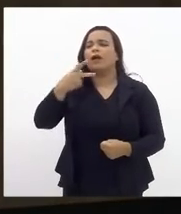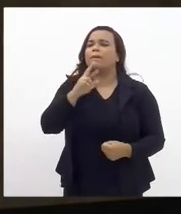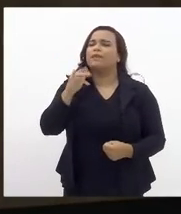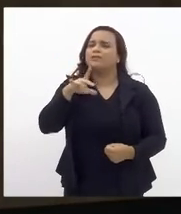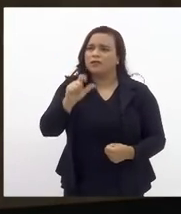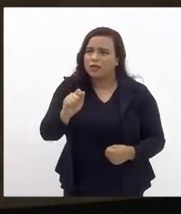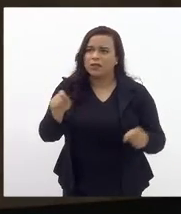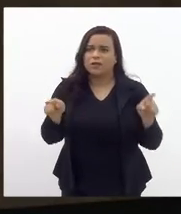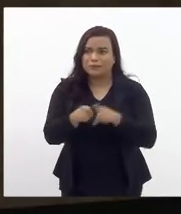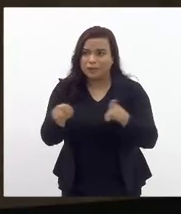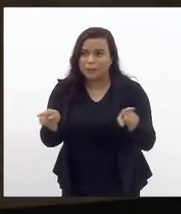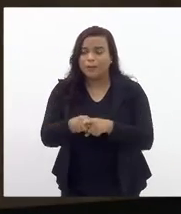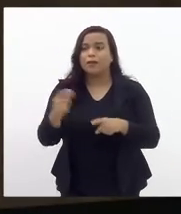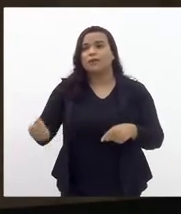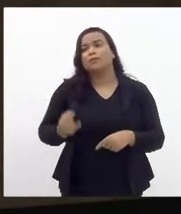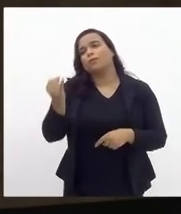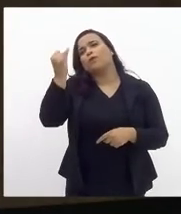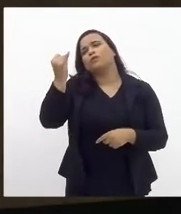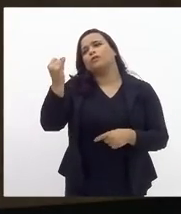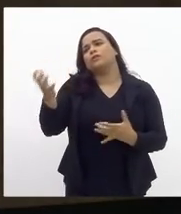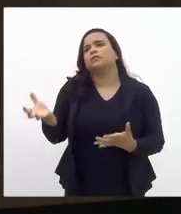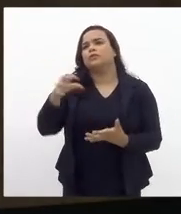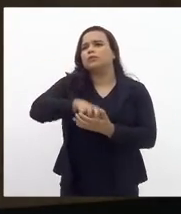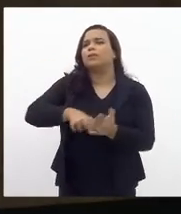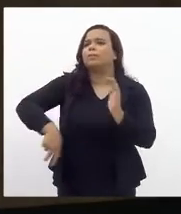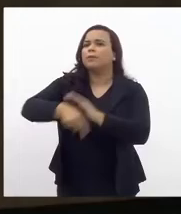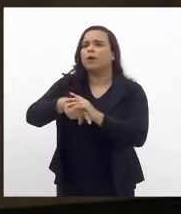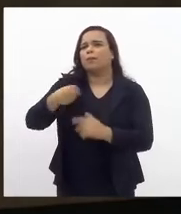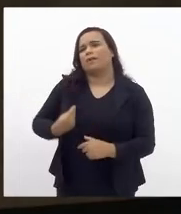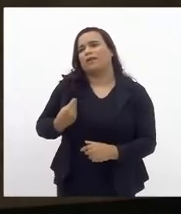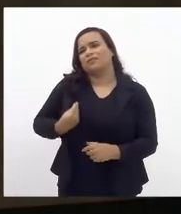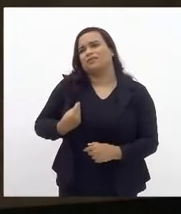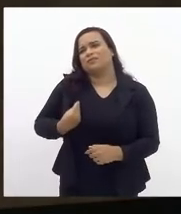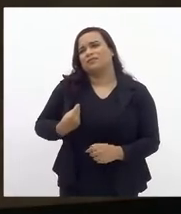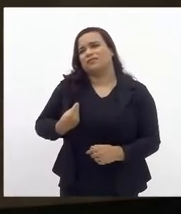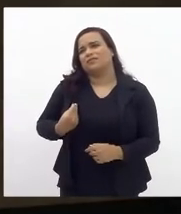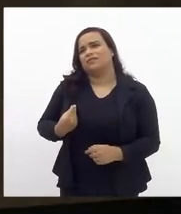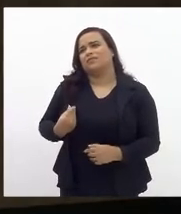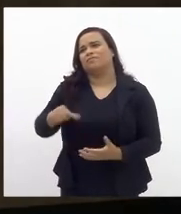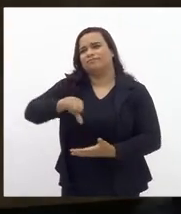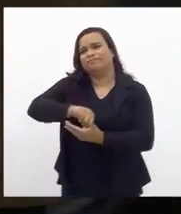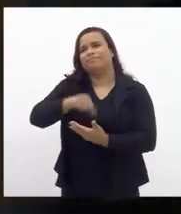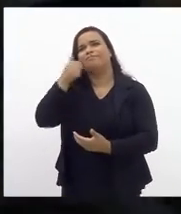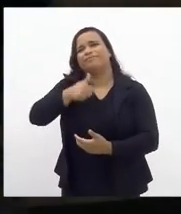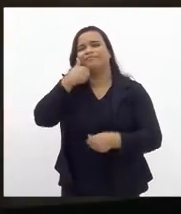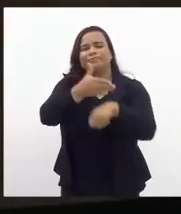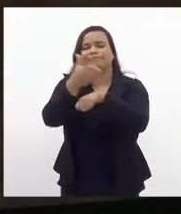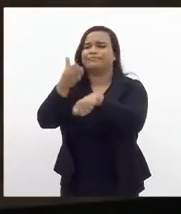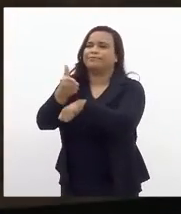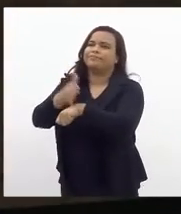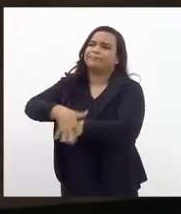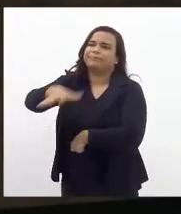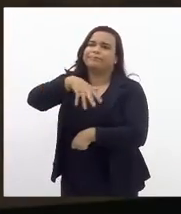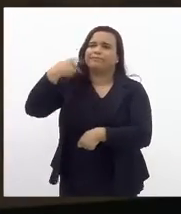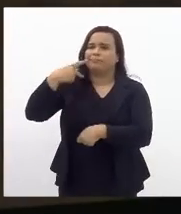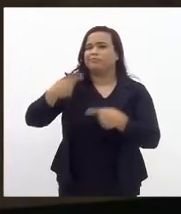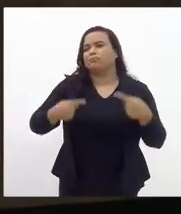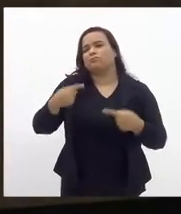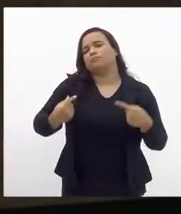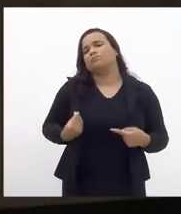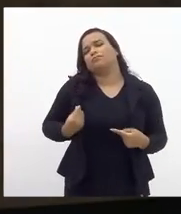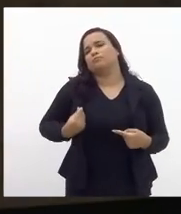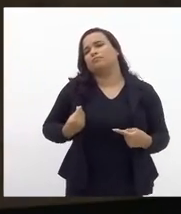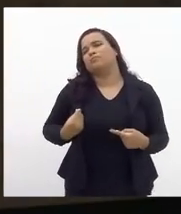modo geral, a importância, a centralidade da presença de mulheres, né, na vida política, na